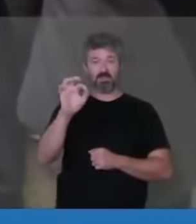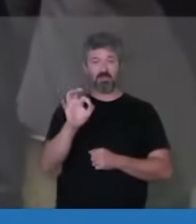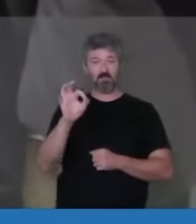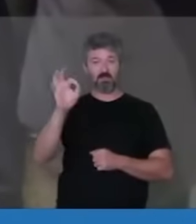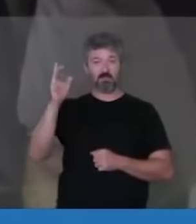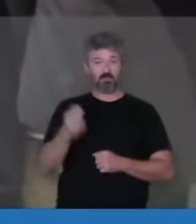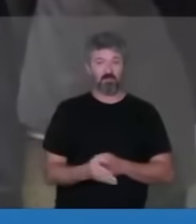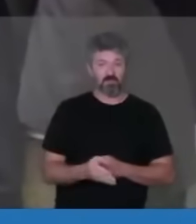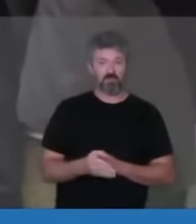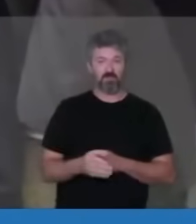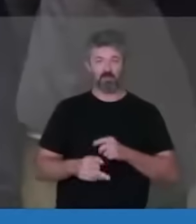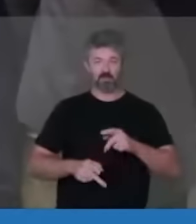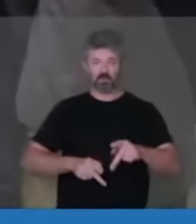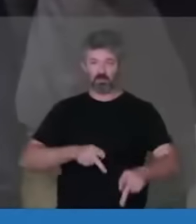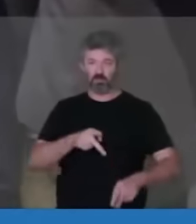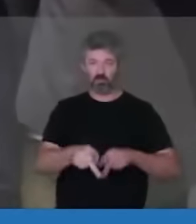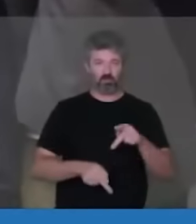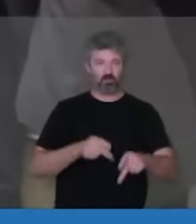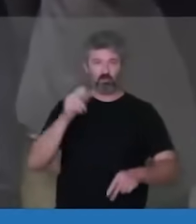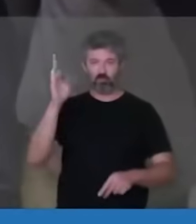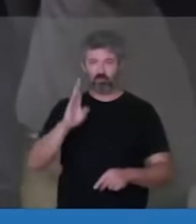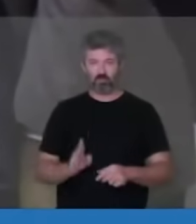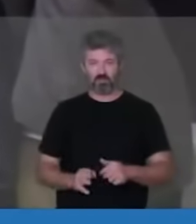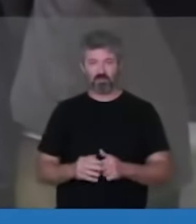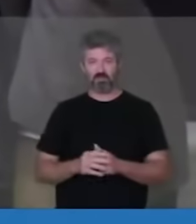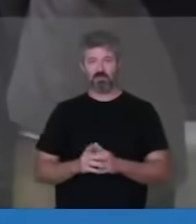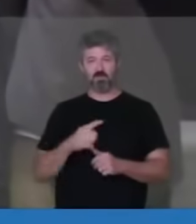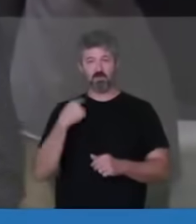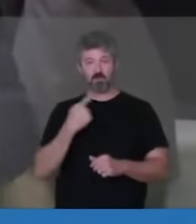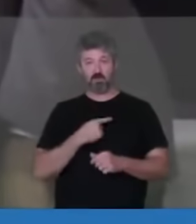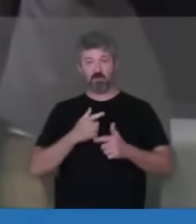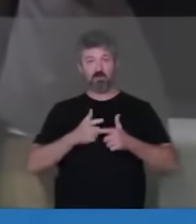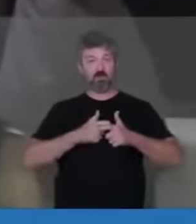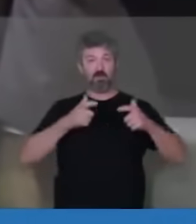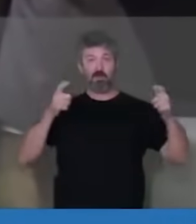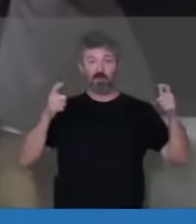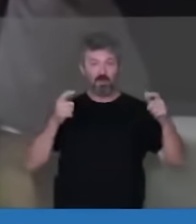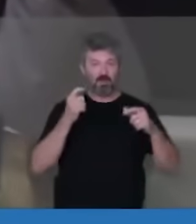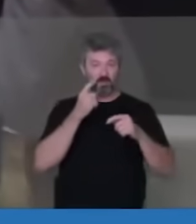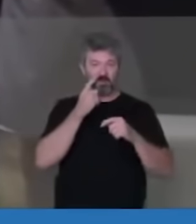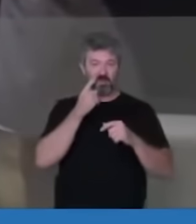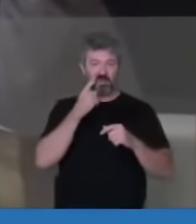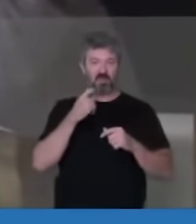57% da população brasileira. Nós somos a maioria